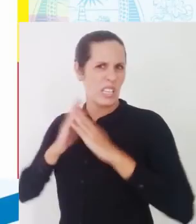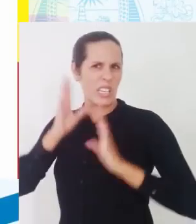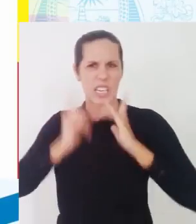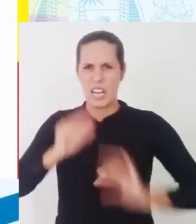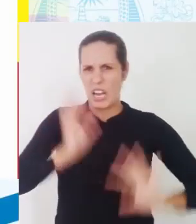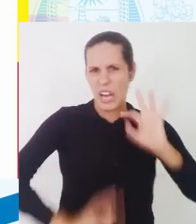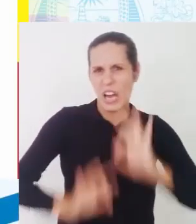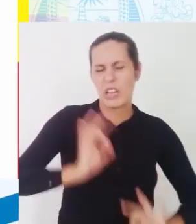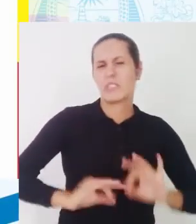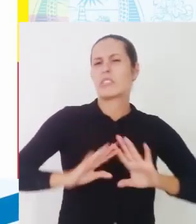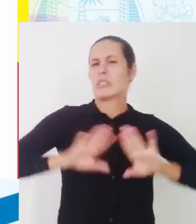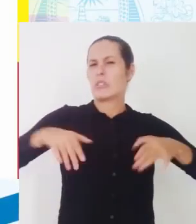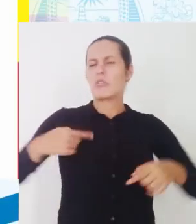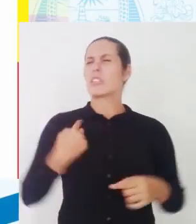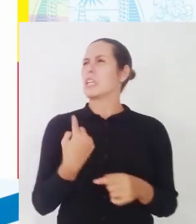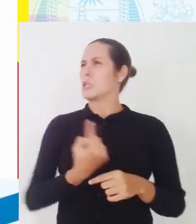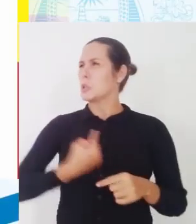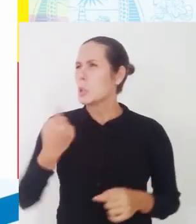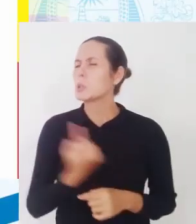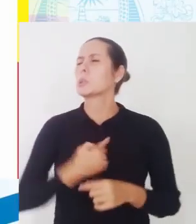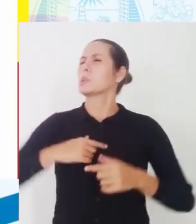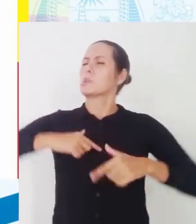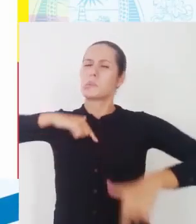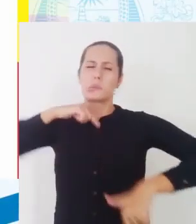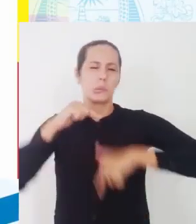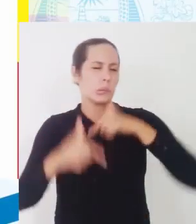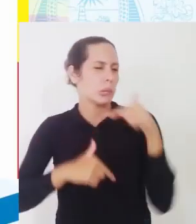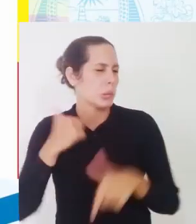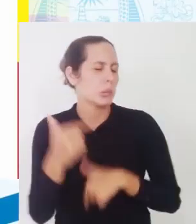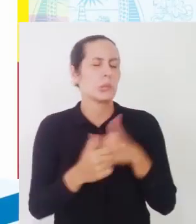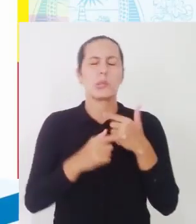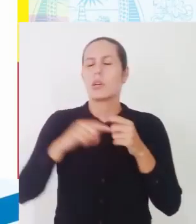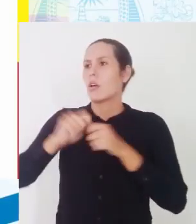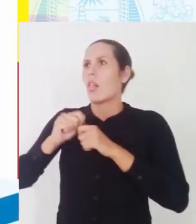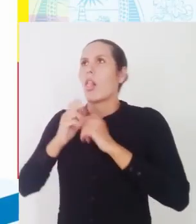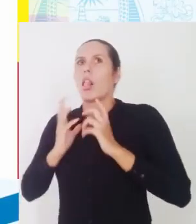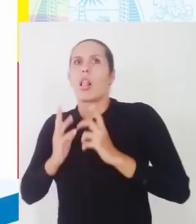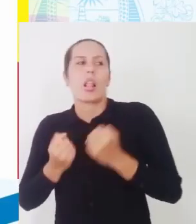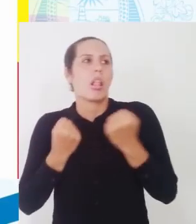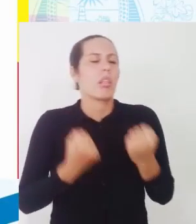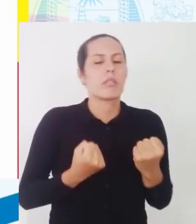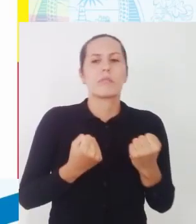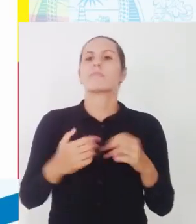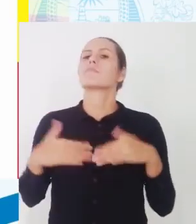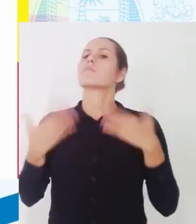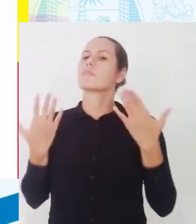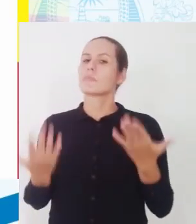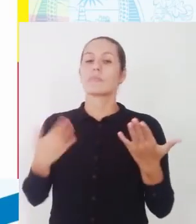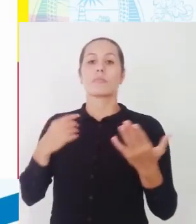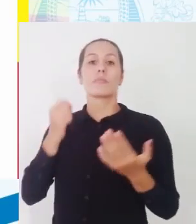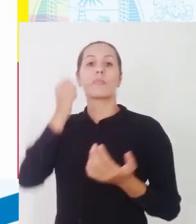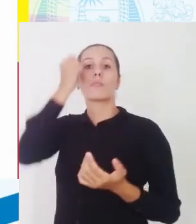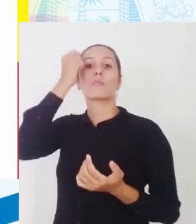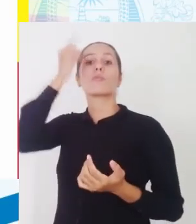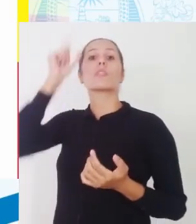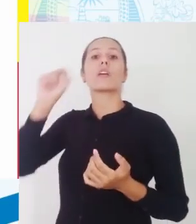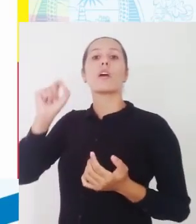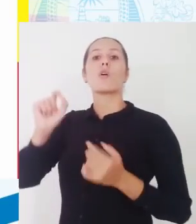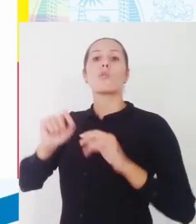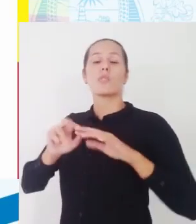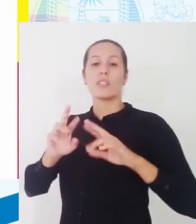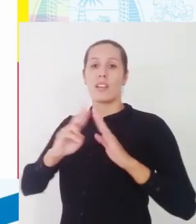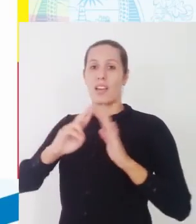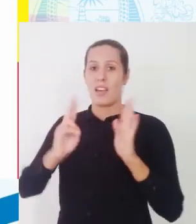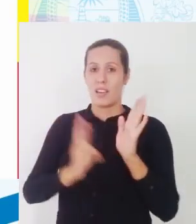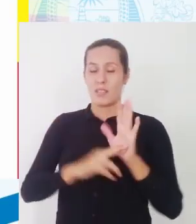não arruma o quarto, você está aí sozinha, tendo que fazer tudo. Então, o ideal é que você explique as regras